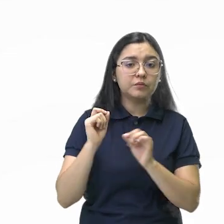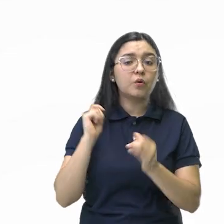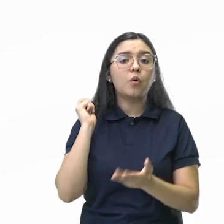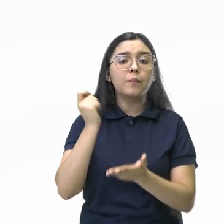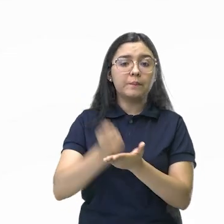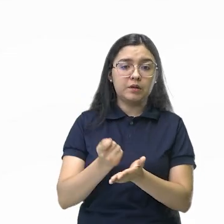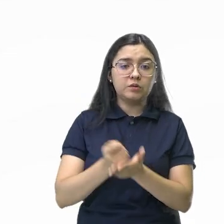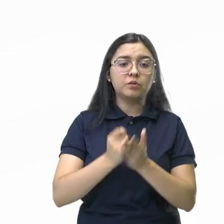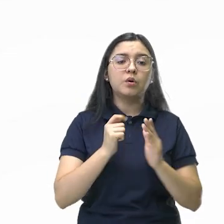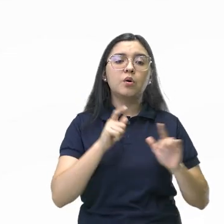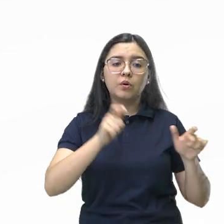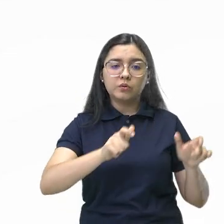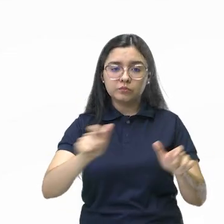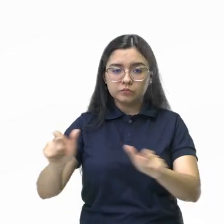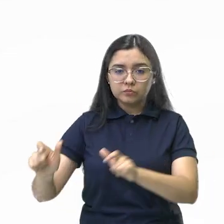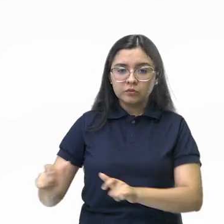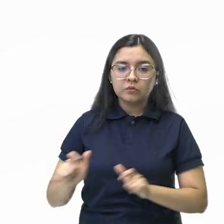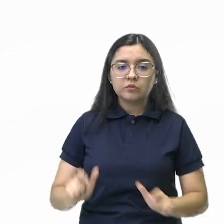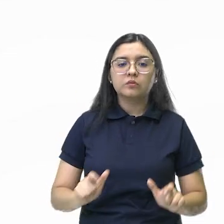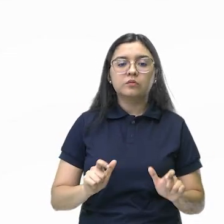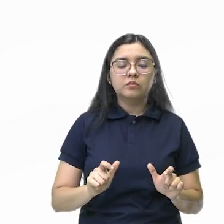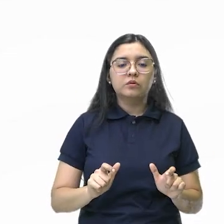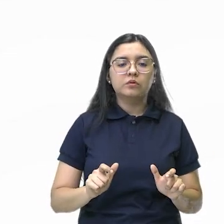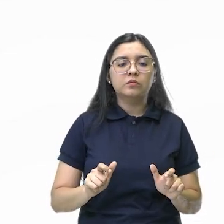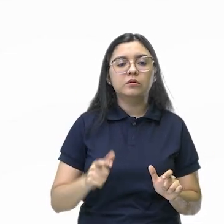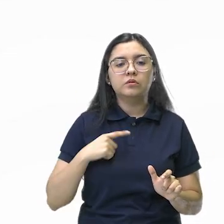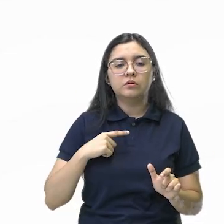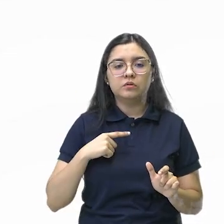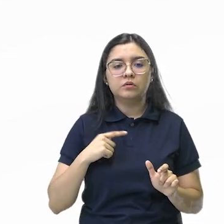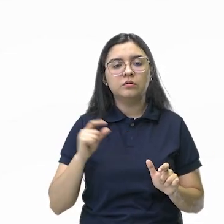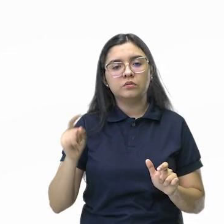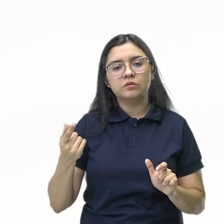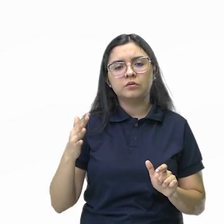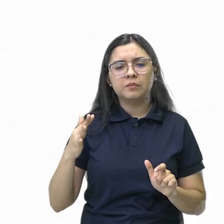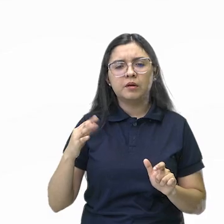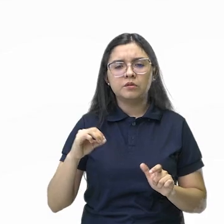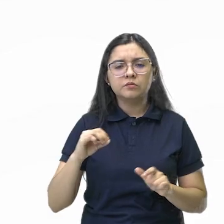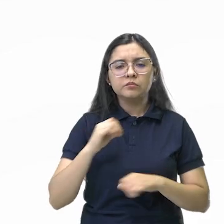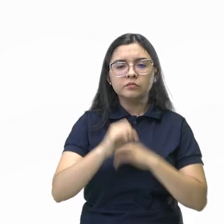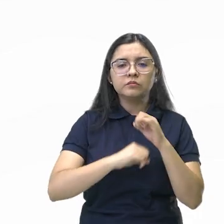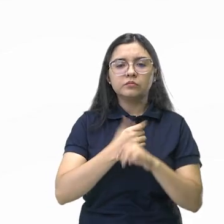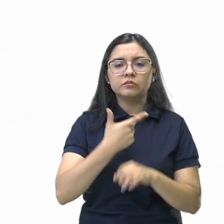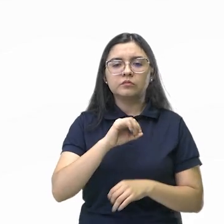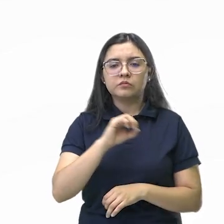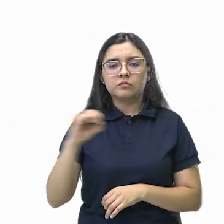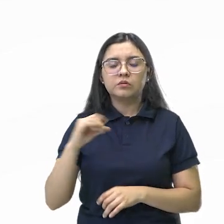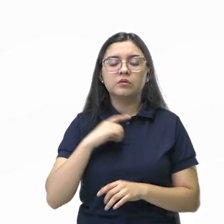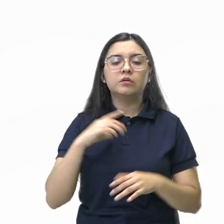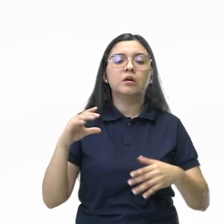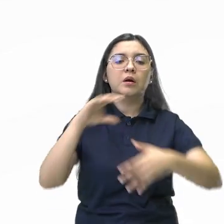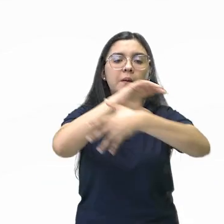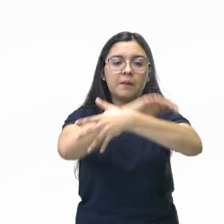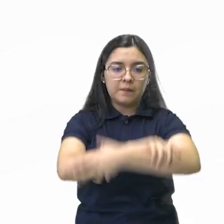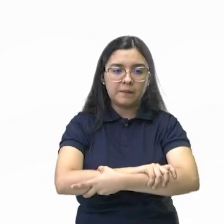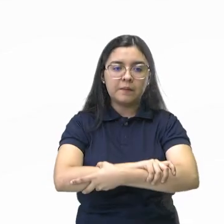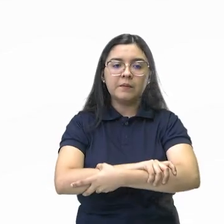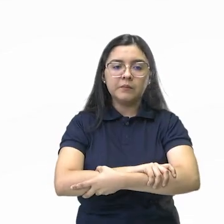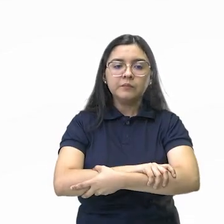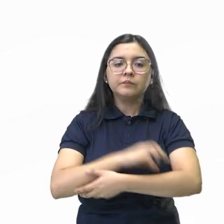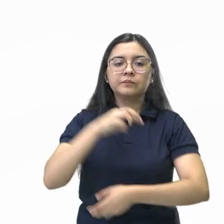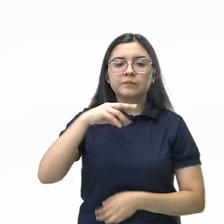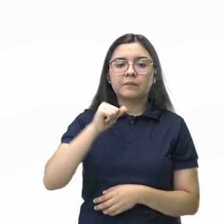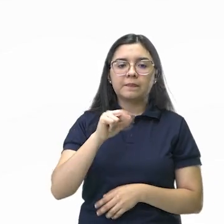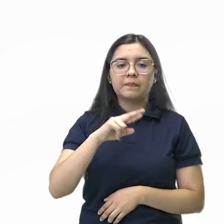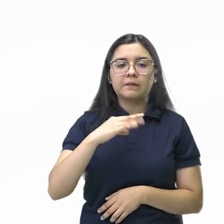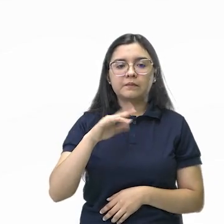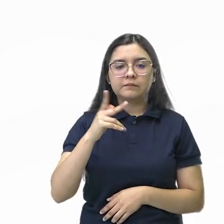começou comprando imóveis em Wynwood, em meados dos anos 2000, em parceria com Marchand Jeffrey